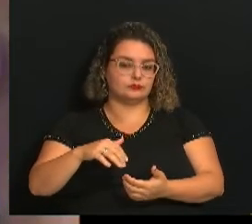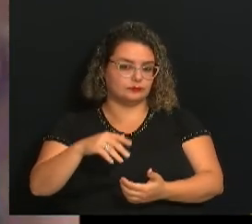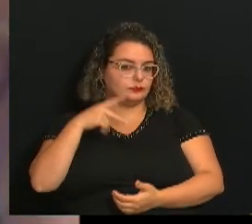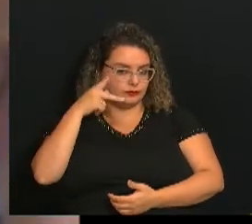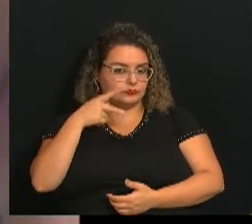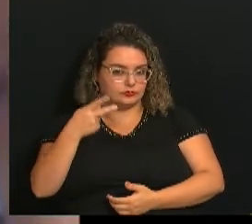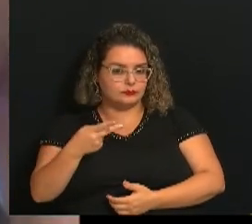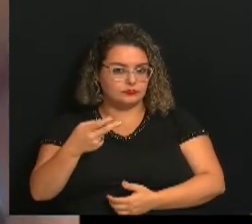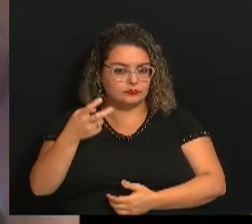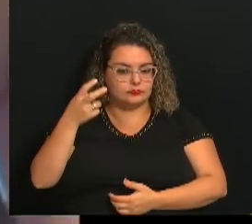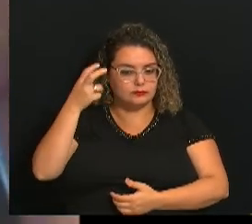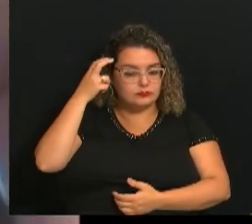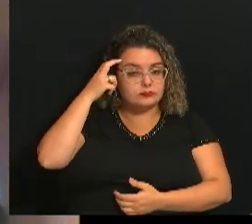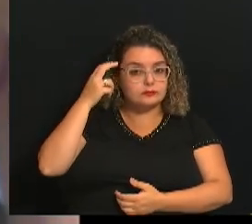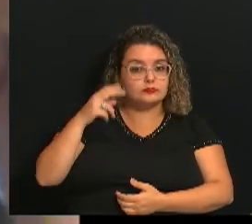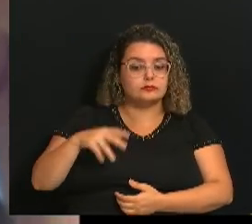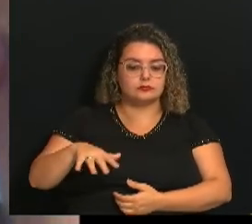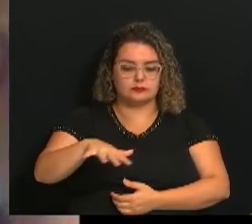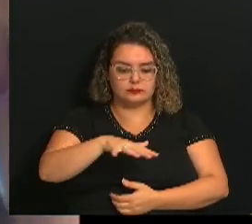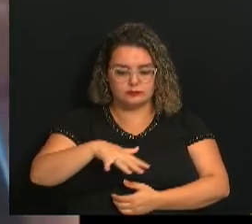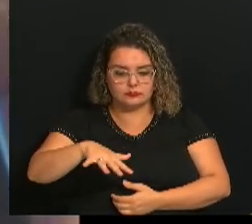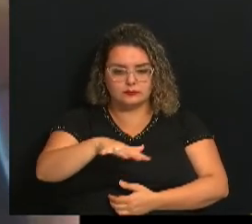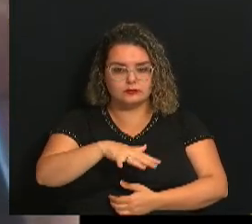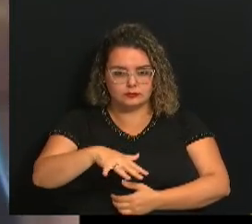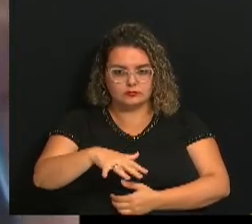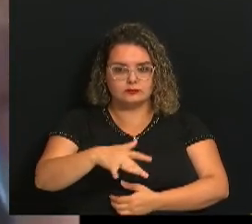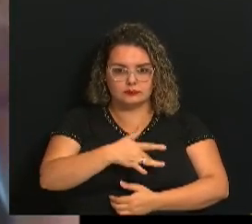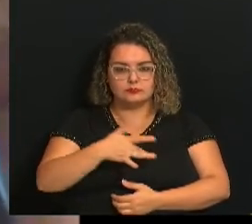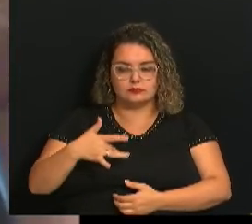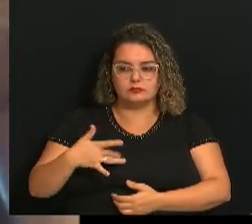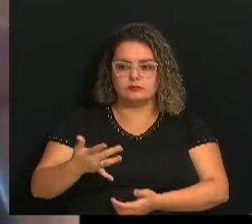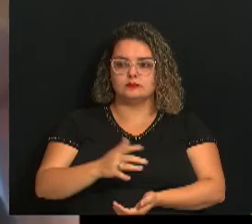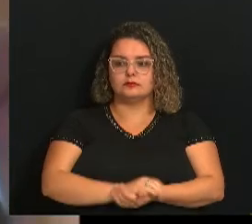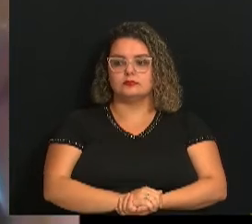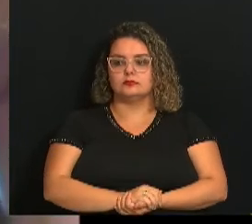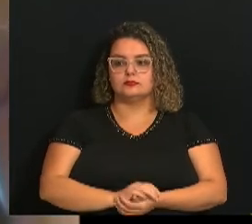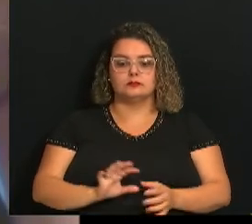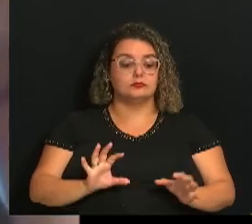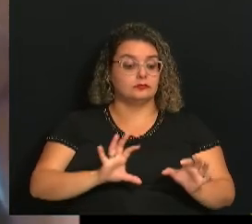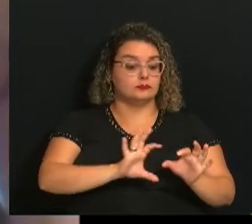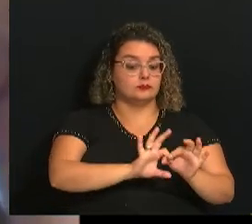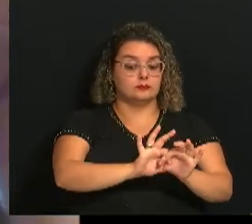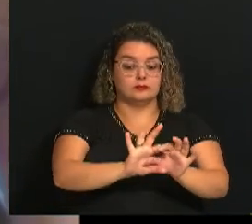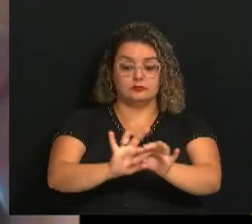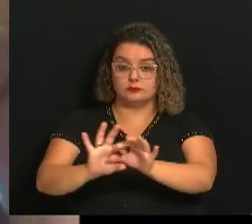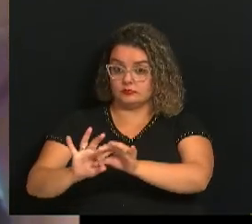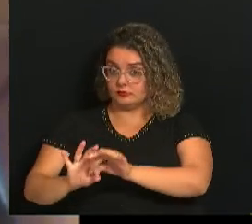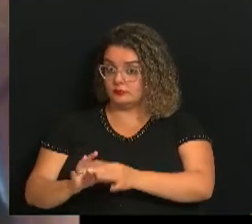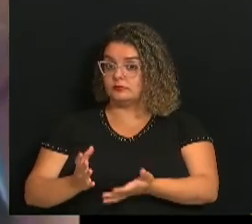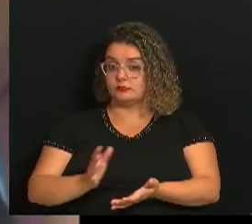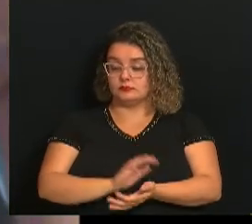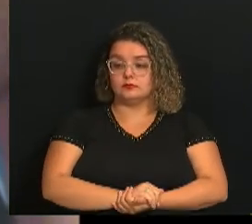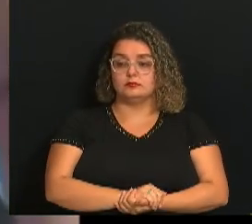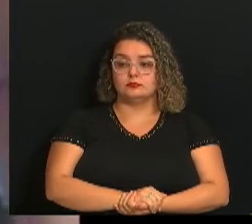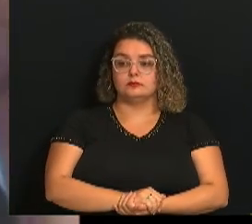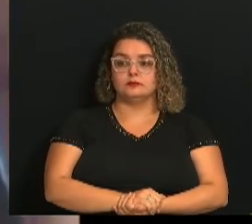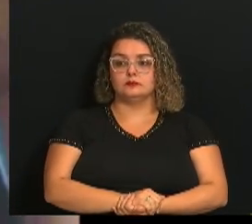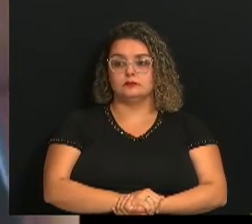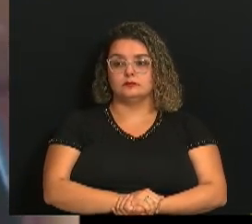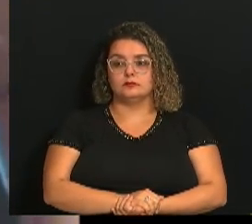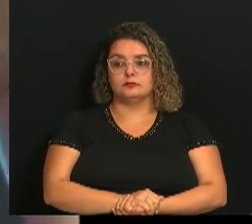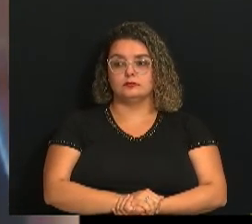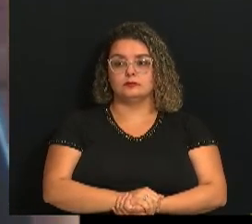saúde. Está extremamente ligado, né? O embate que nós estamos vivendo agora com relação ao